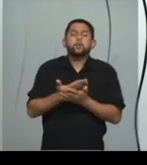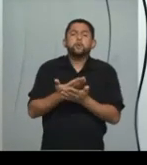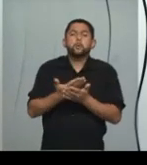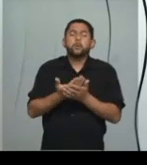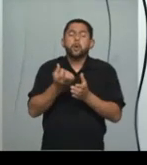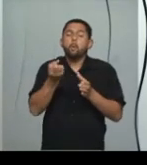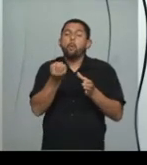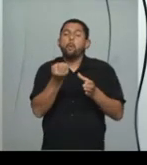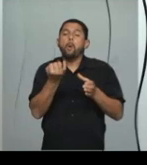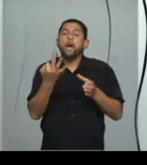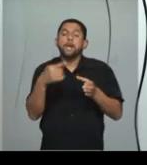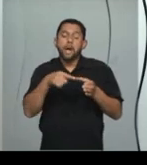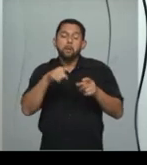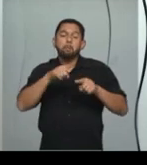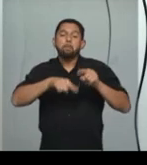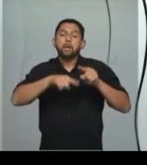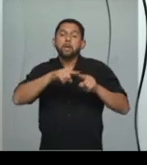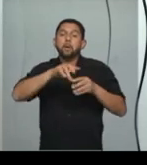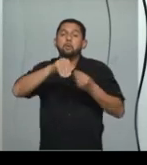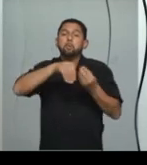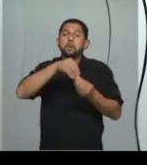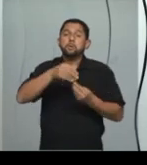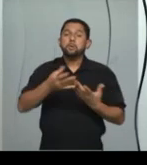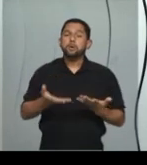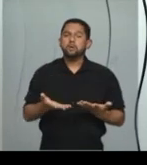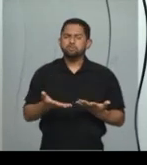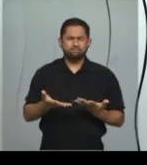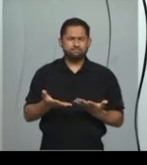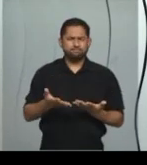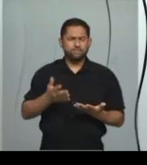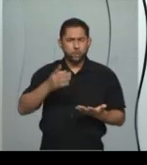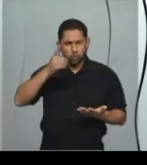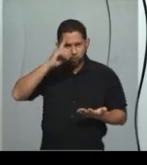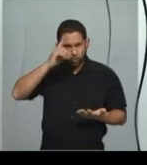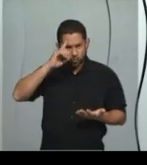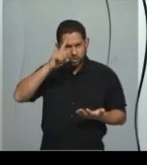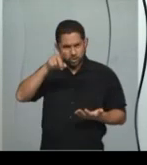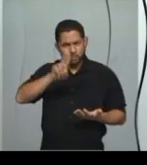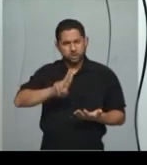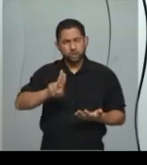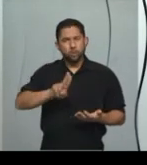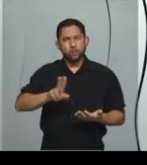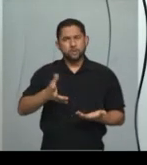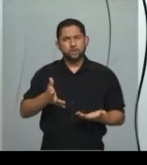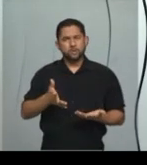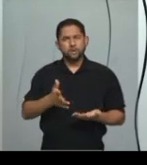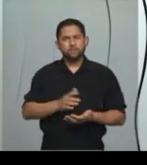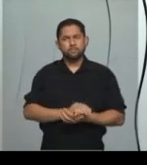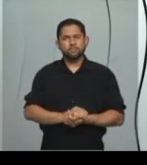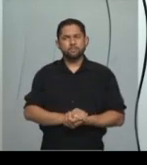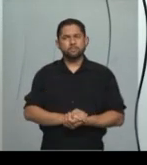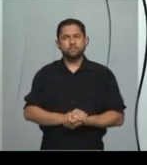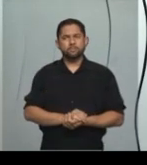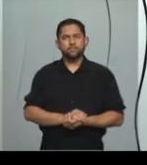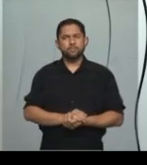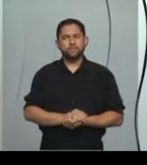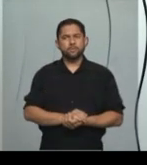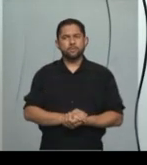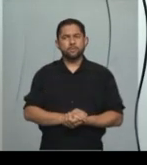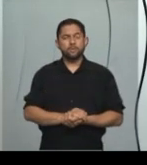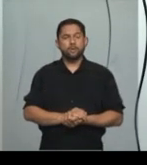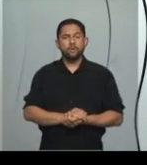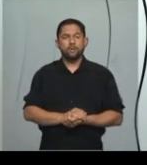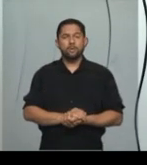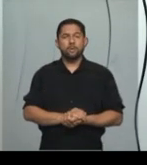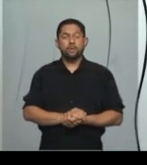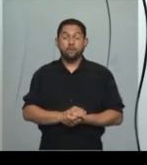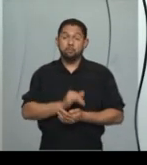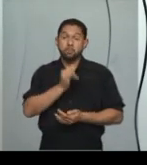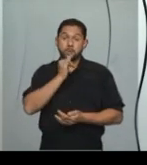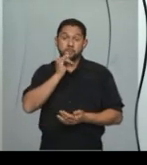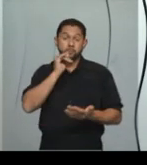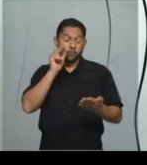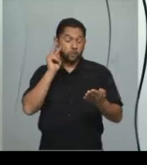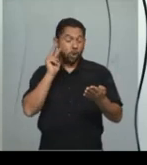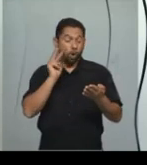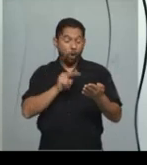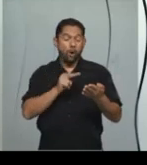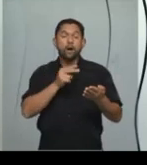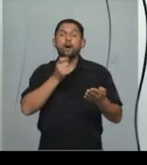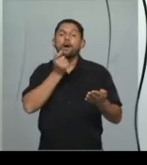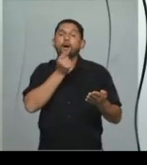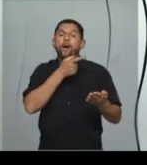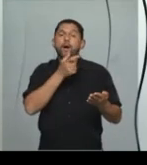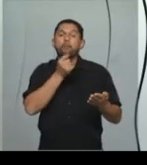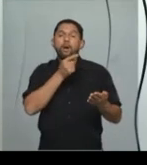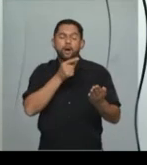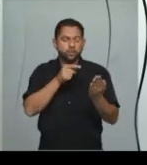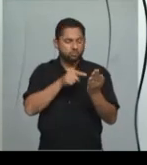está extremamente no nosso dia a dia. Quando você lê a caixinha, por exemplo, de um remédio, você vai ver lá